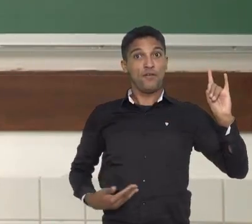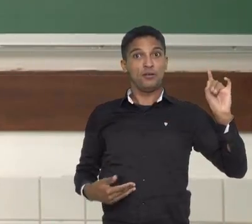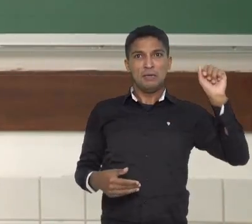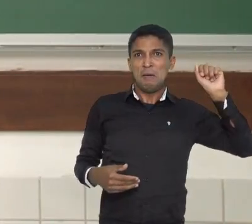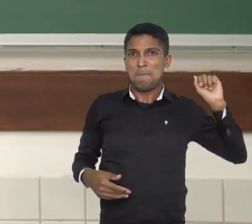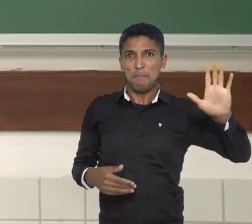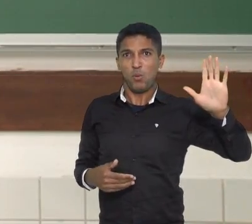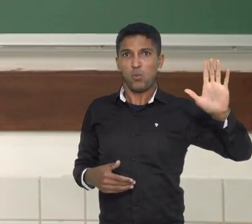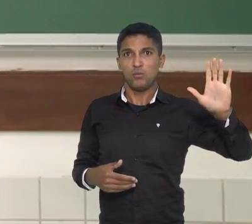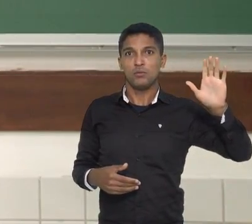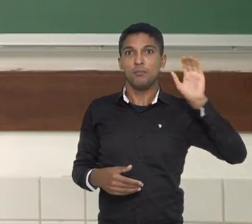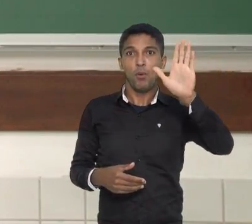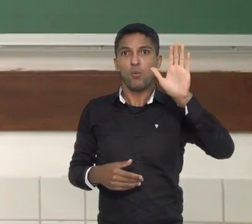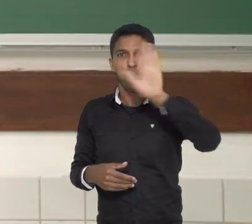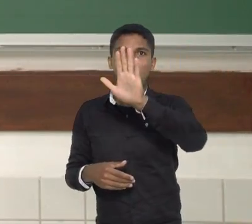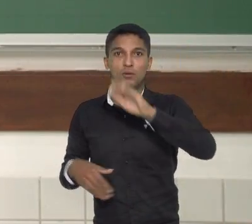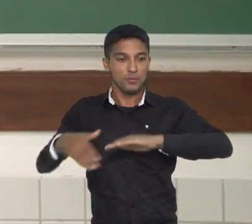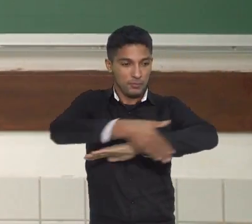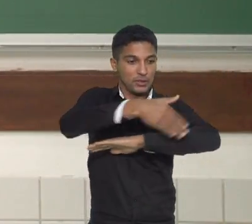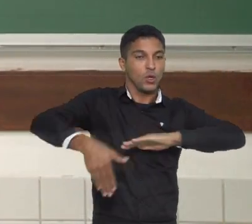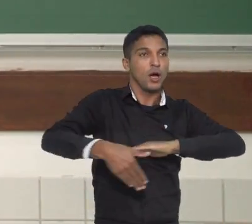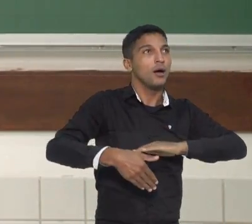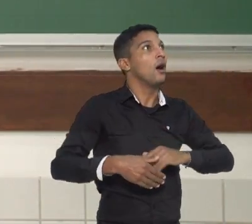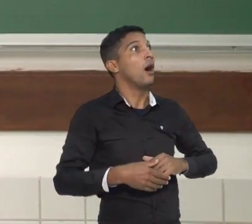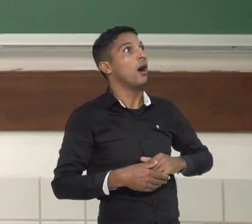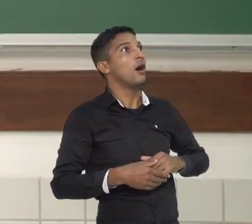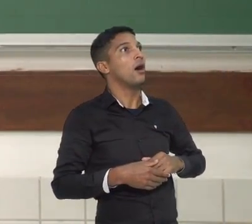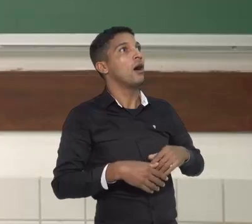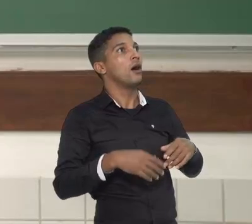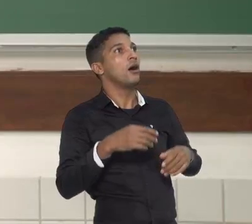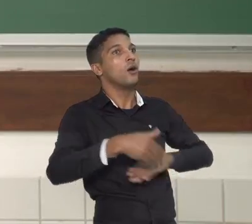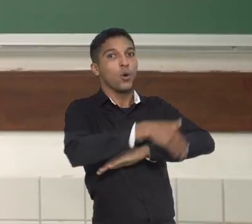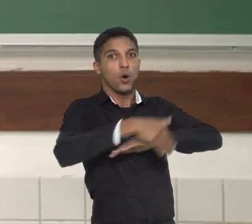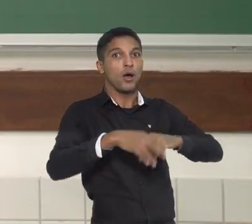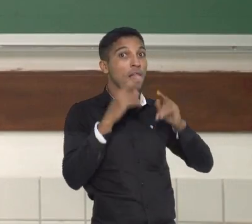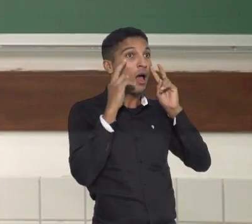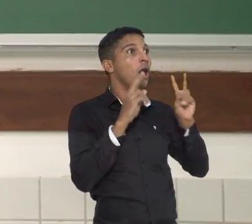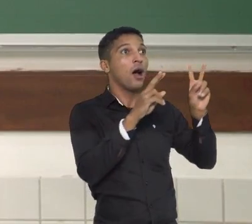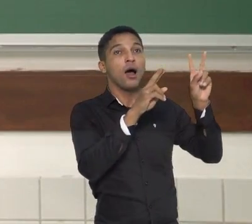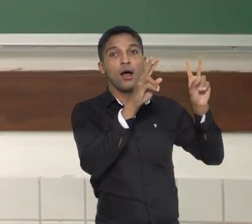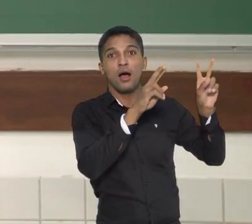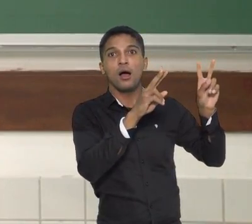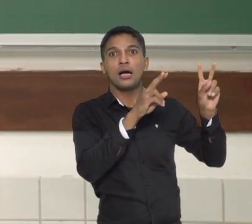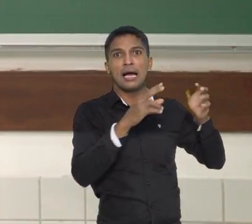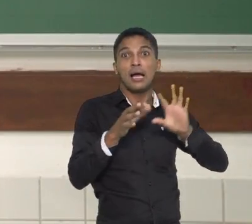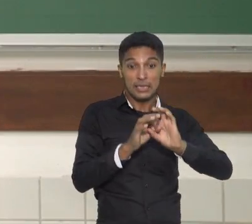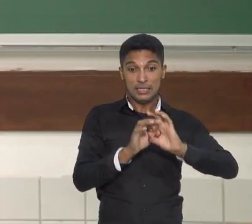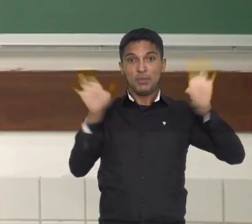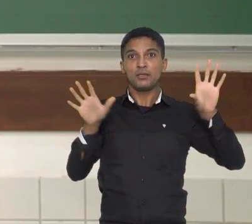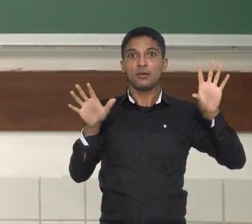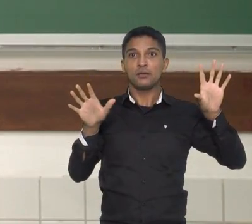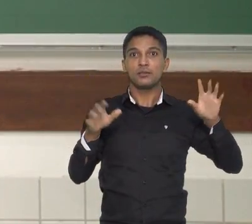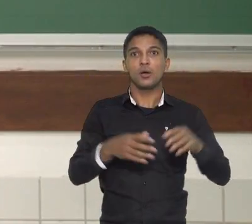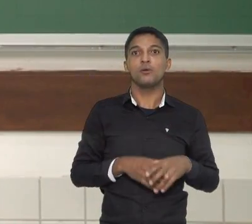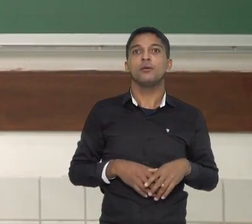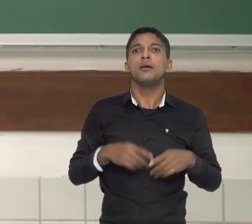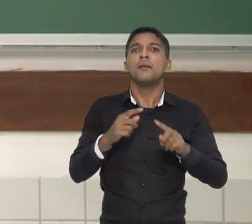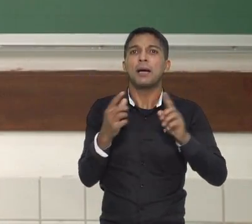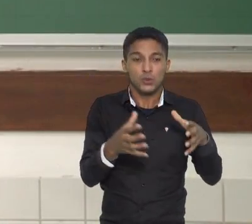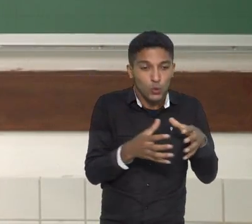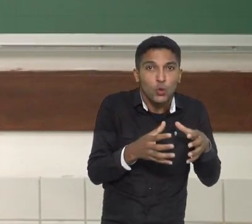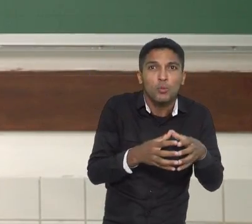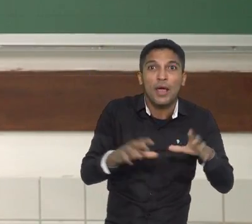pessoas passavam. Então eles poderiam fazer isso à noite, por exemplo, e no outro dia a população